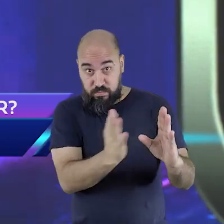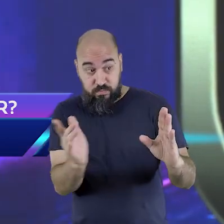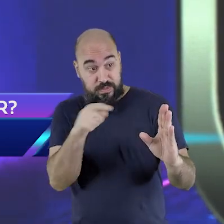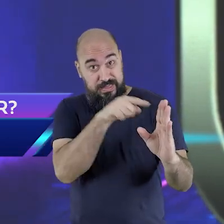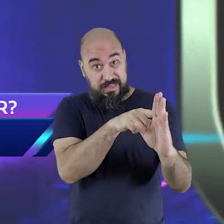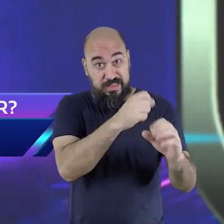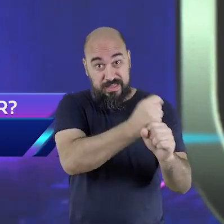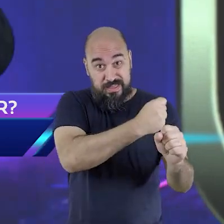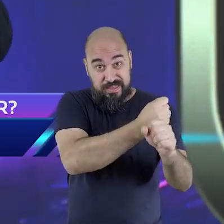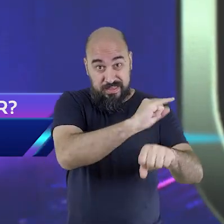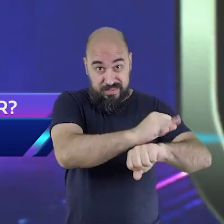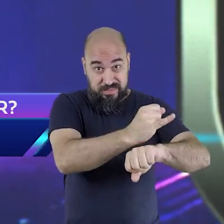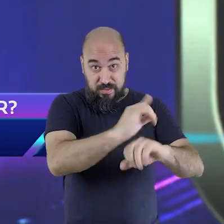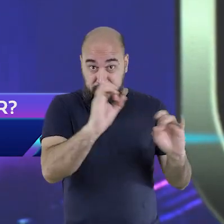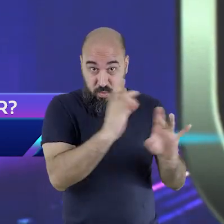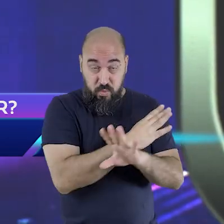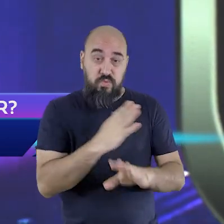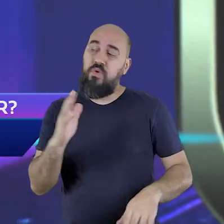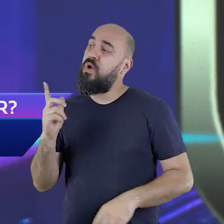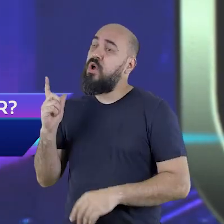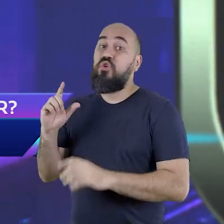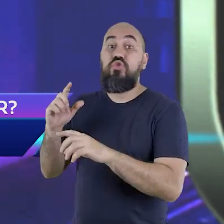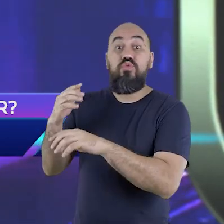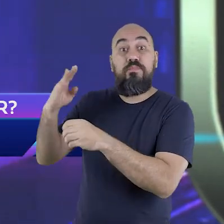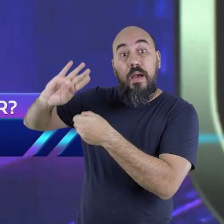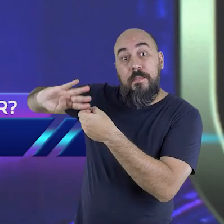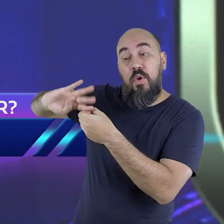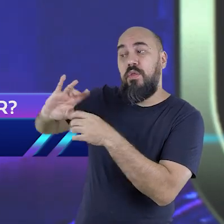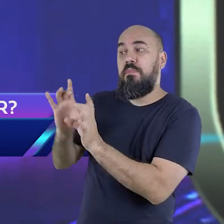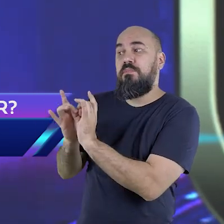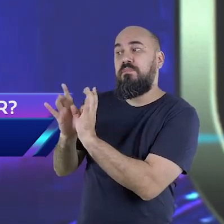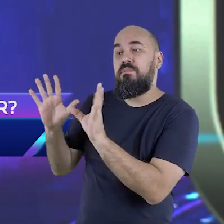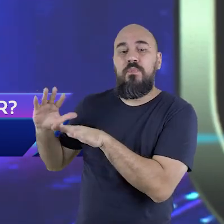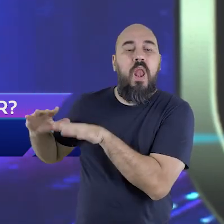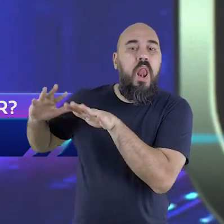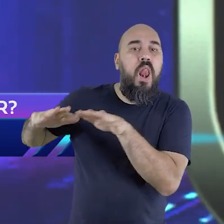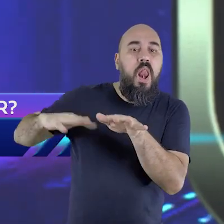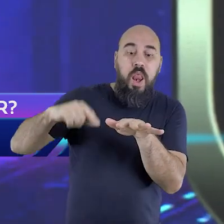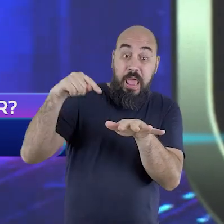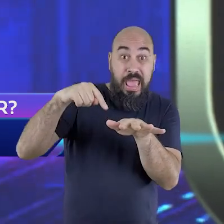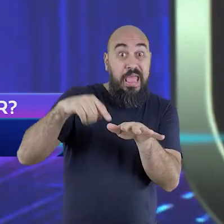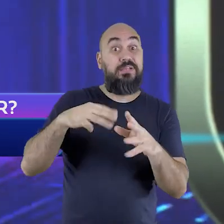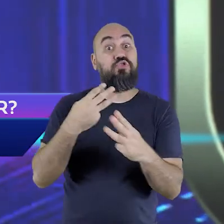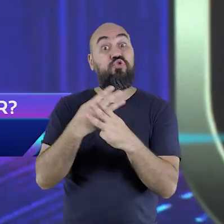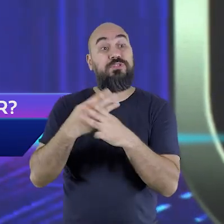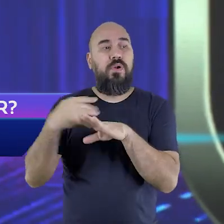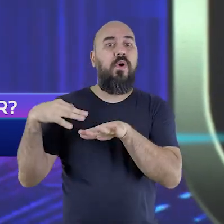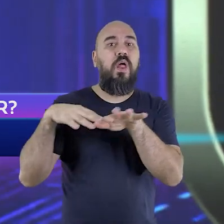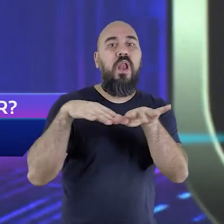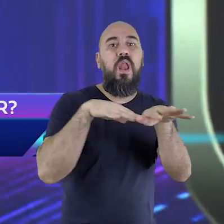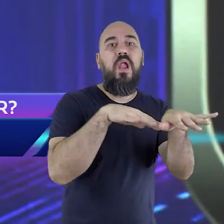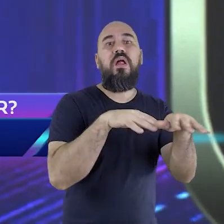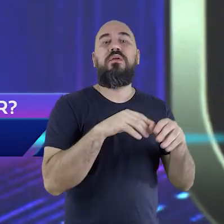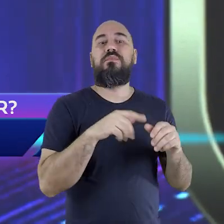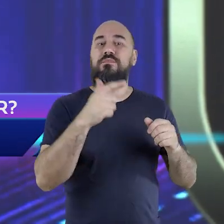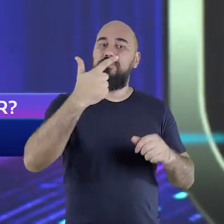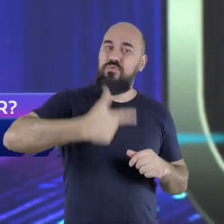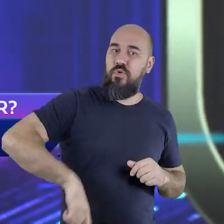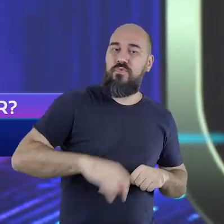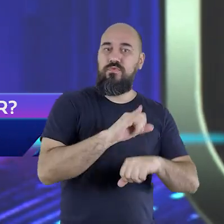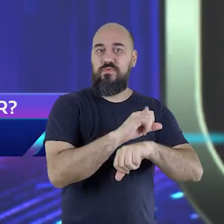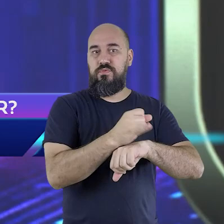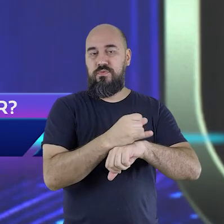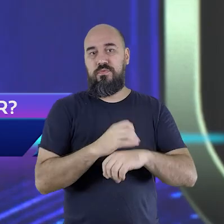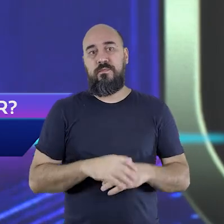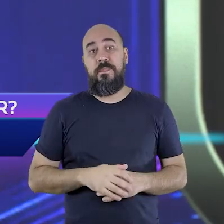A resposta para entender quando isso aconteceu está na própria Bíblia. Em Esdras, no capítulo 7, versículo 13,